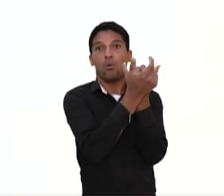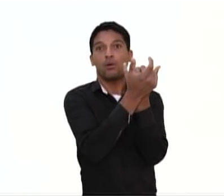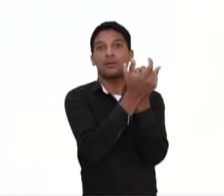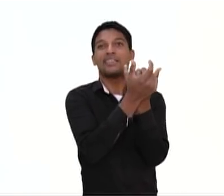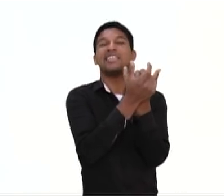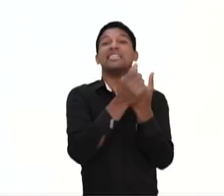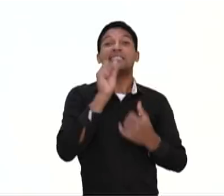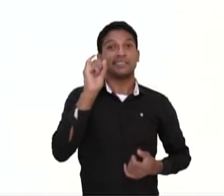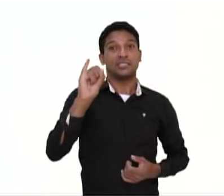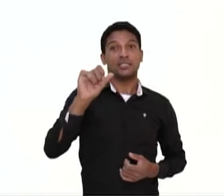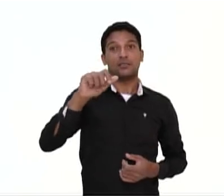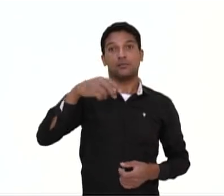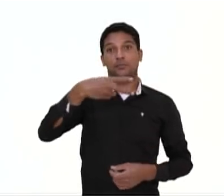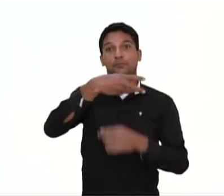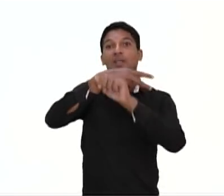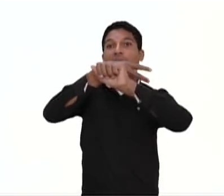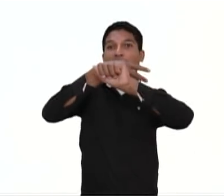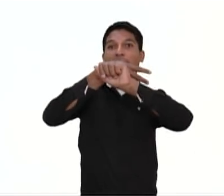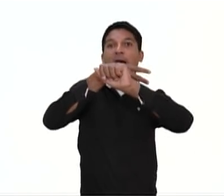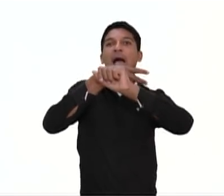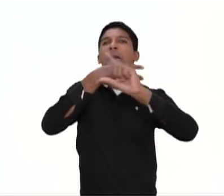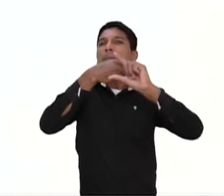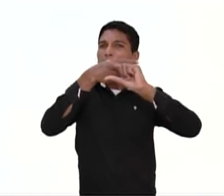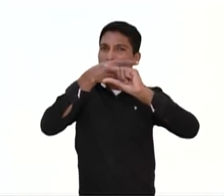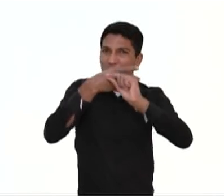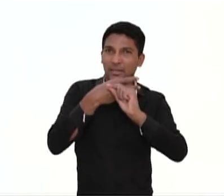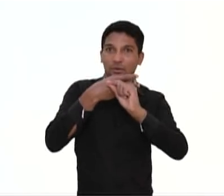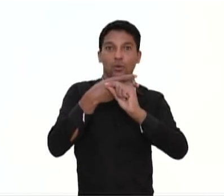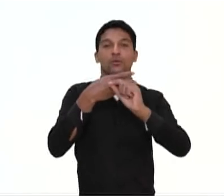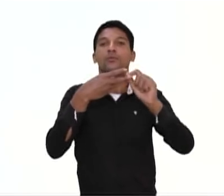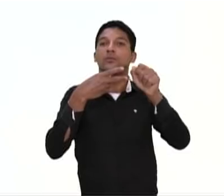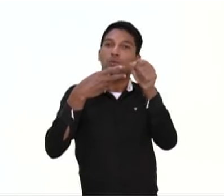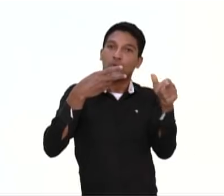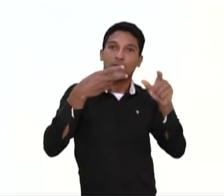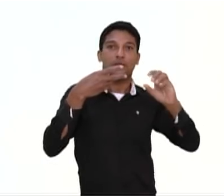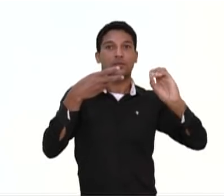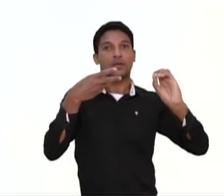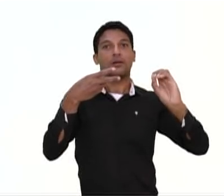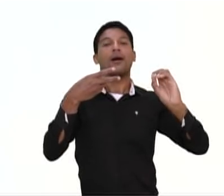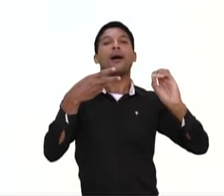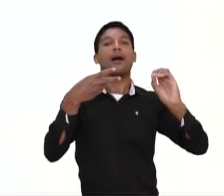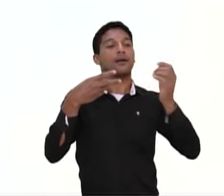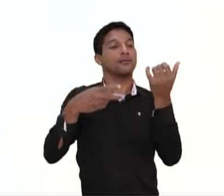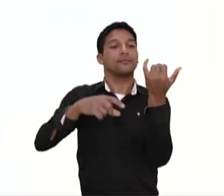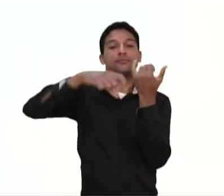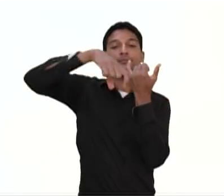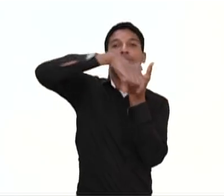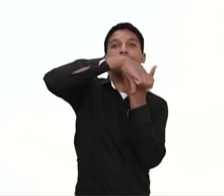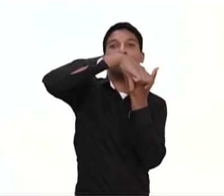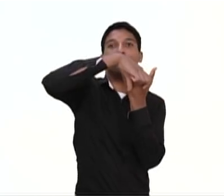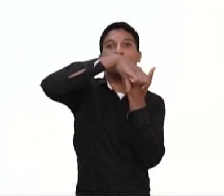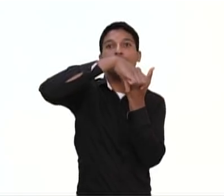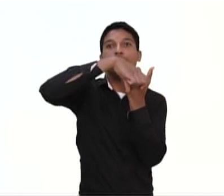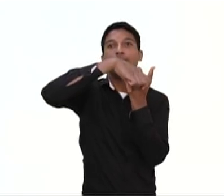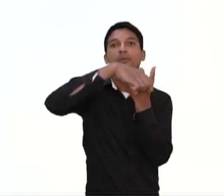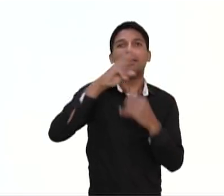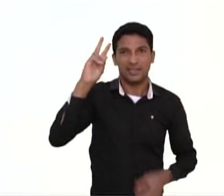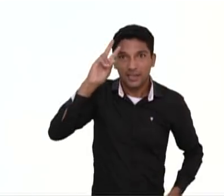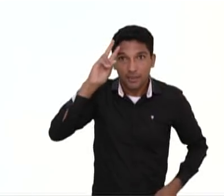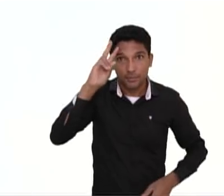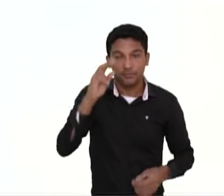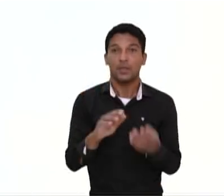para baixo, né? Esse vai ser o sentido dela, olha só. Então agora um quiz para você,